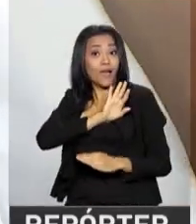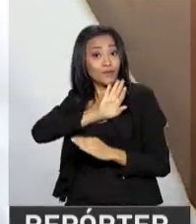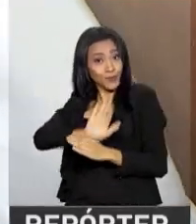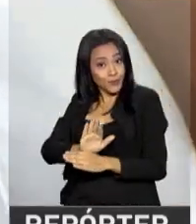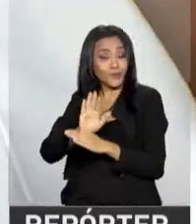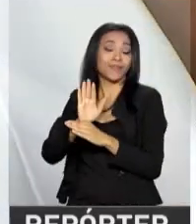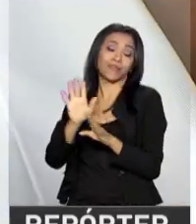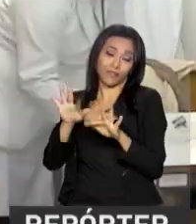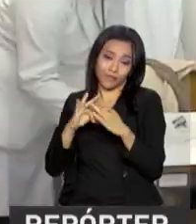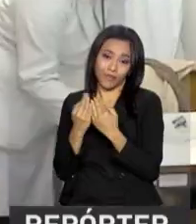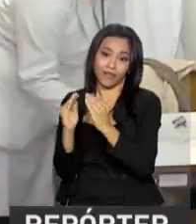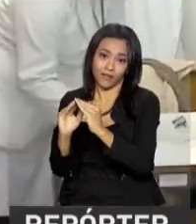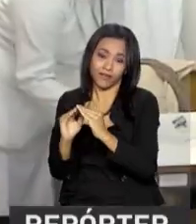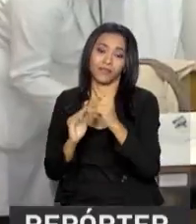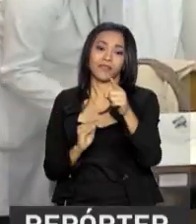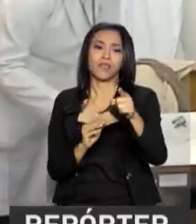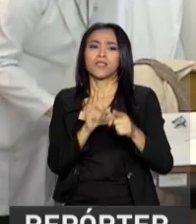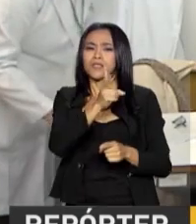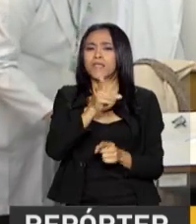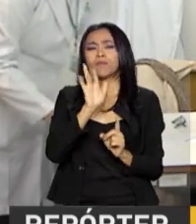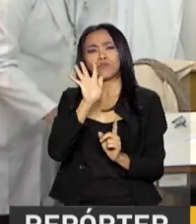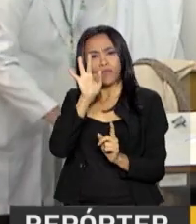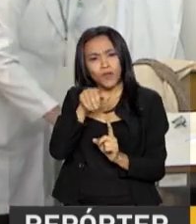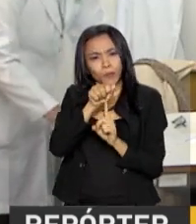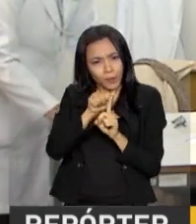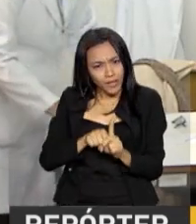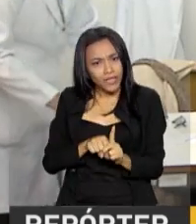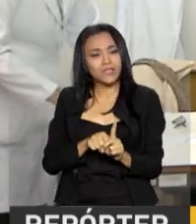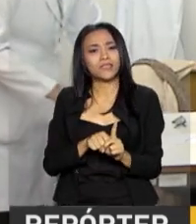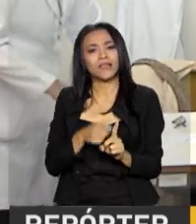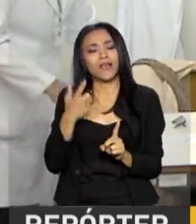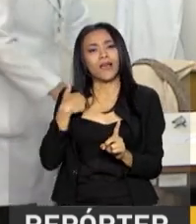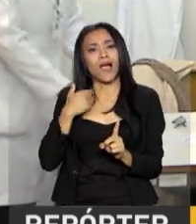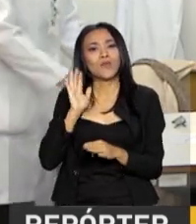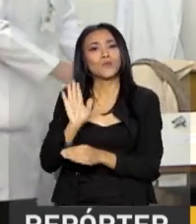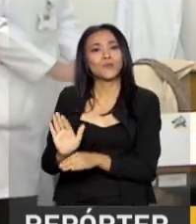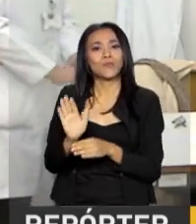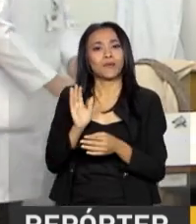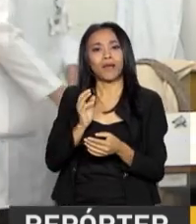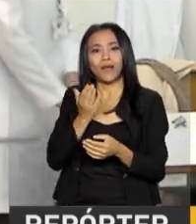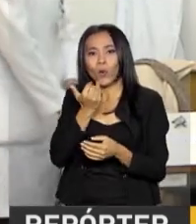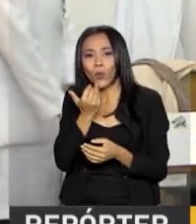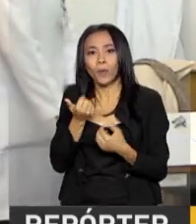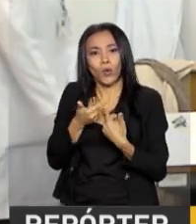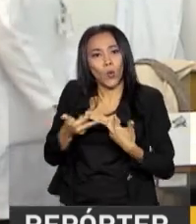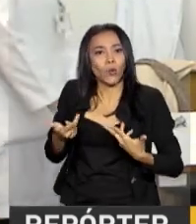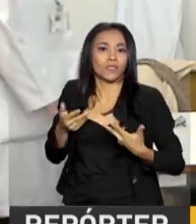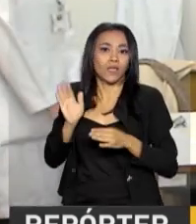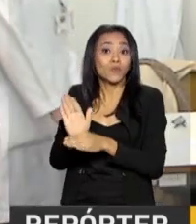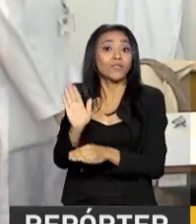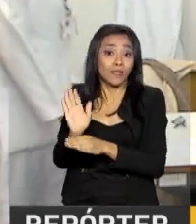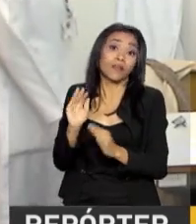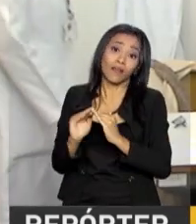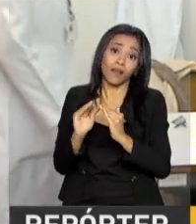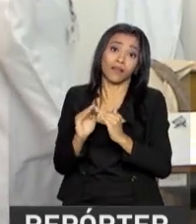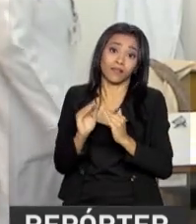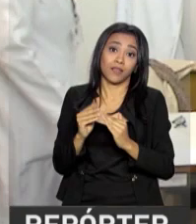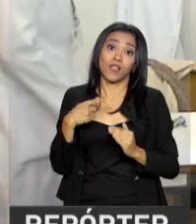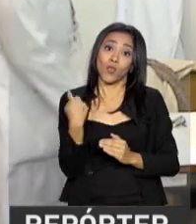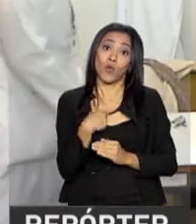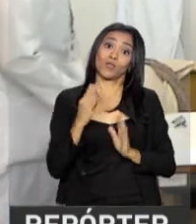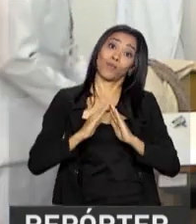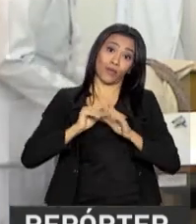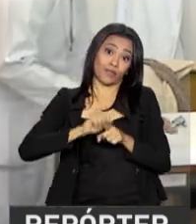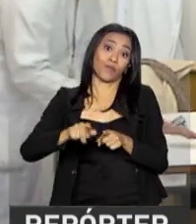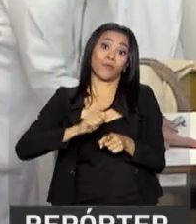nas despesas de casa todo filme meio de ajudar a comprar compra do mês e ajudar em casa também que não mora de aluguel